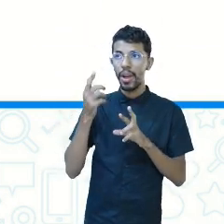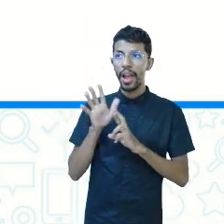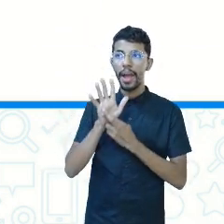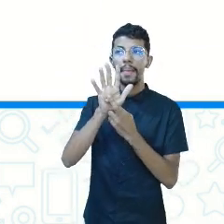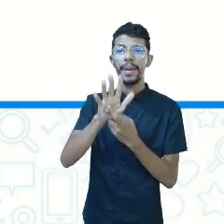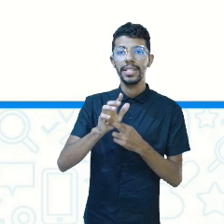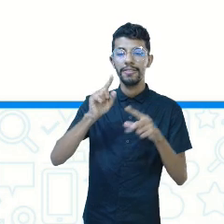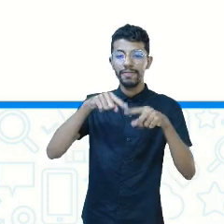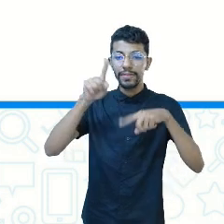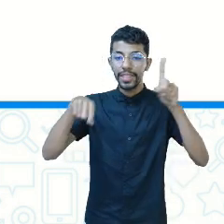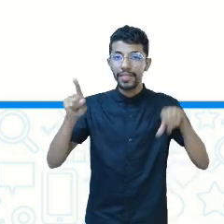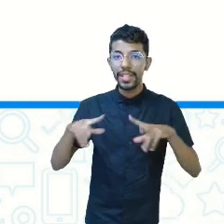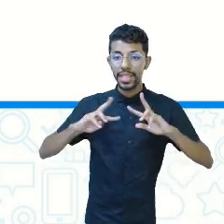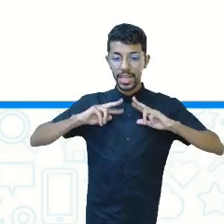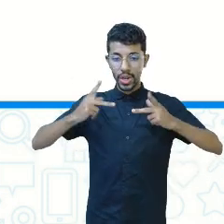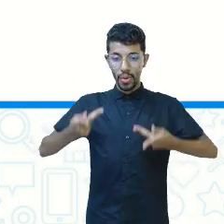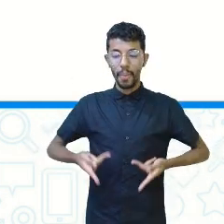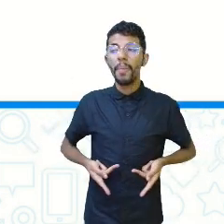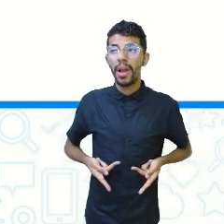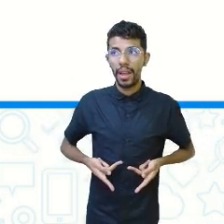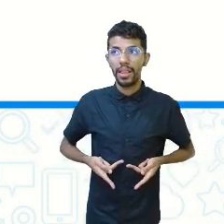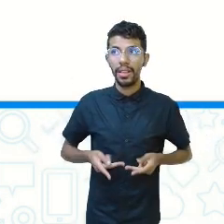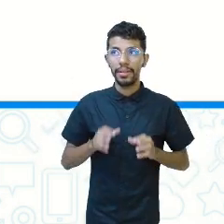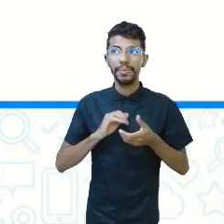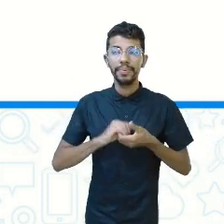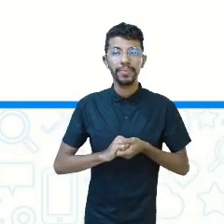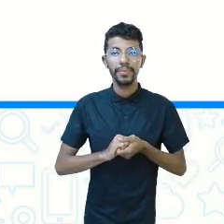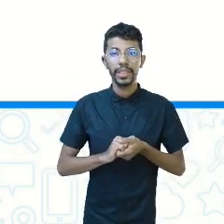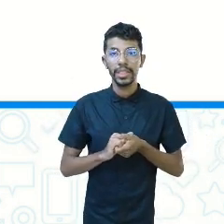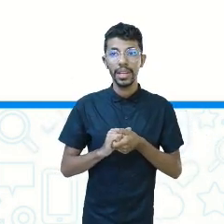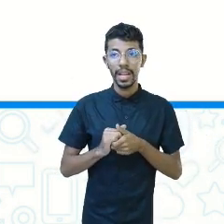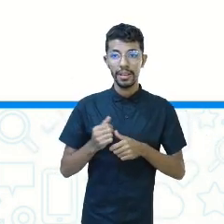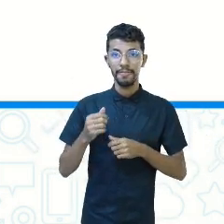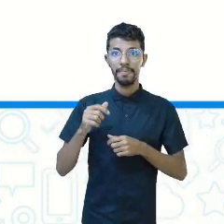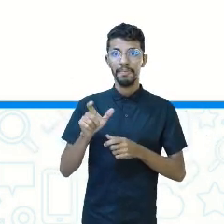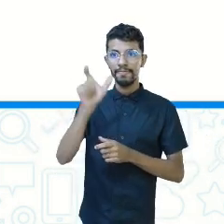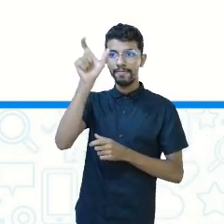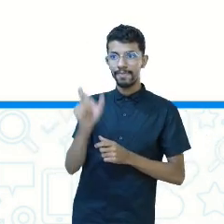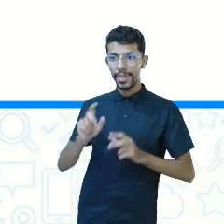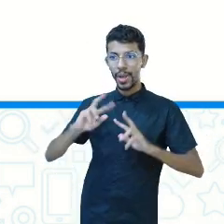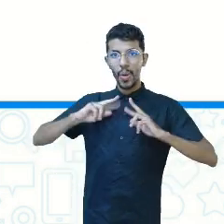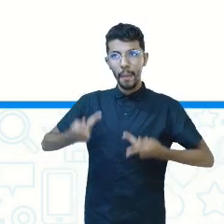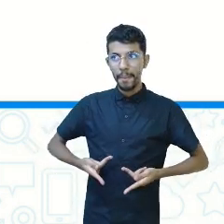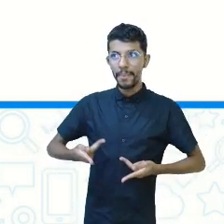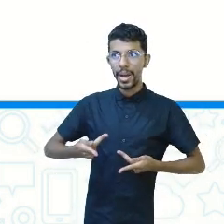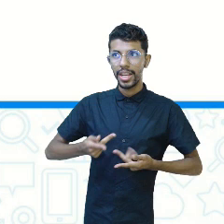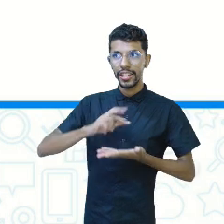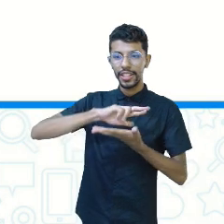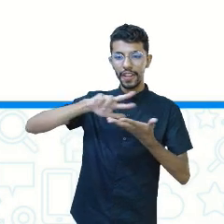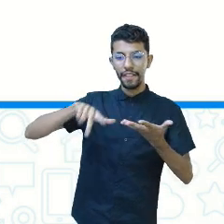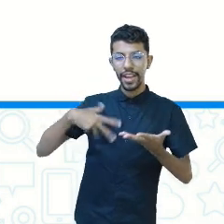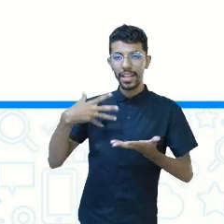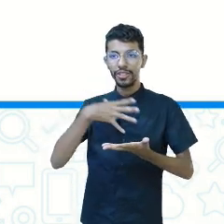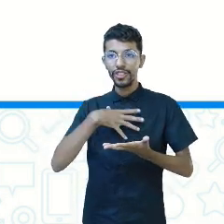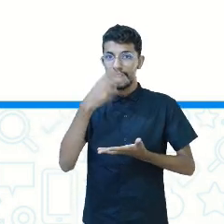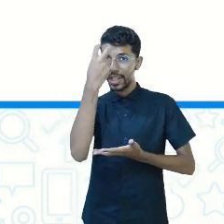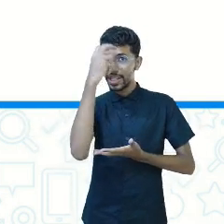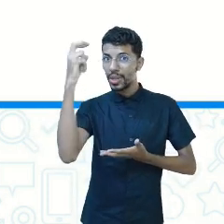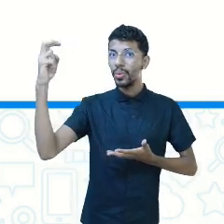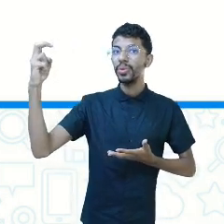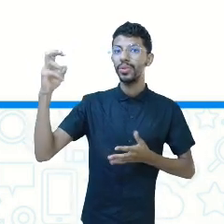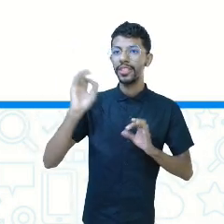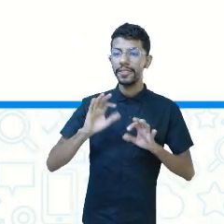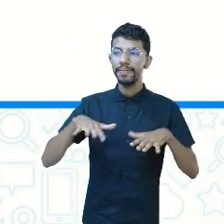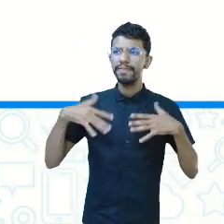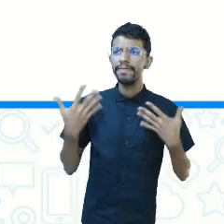da diversidade humana. A figura humana em diferentes estéticas, modalidades e culturas.